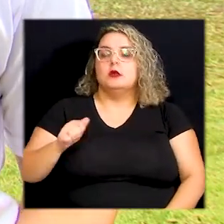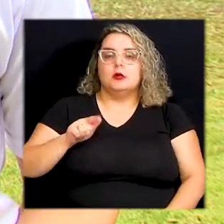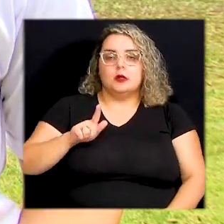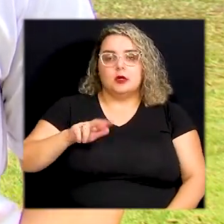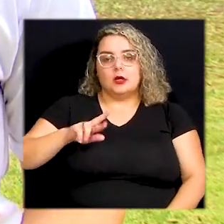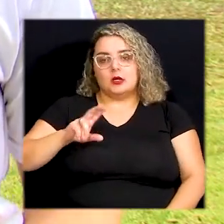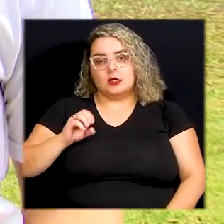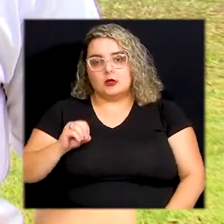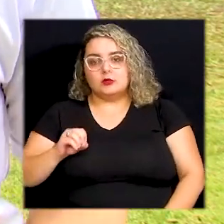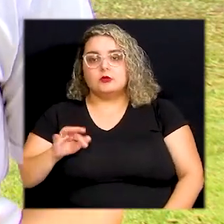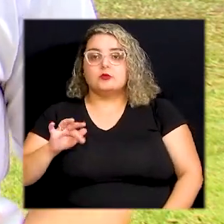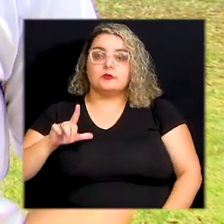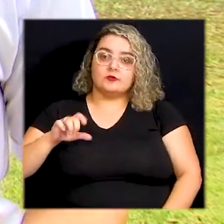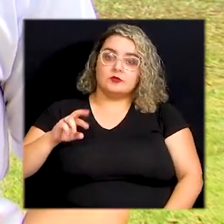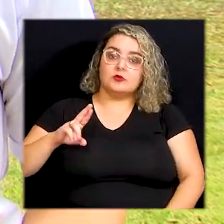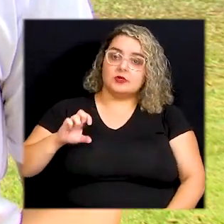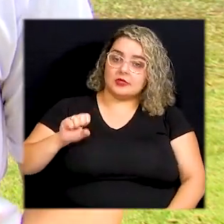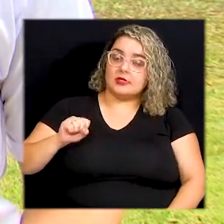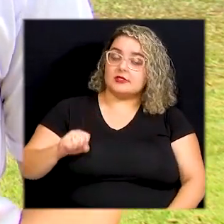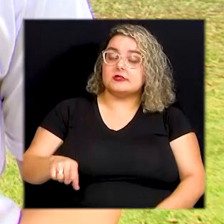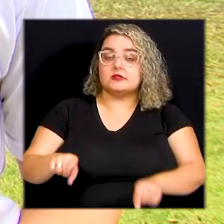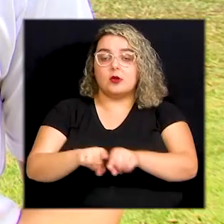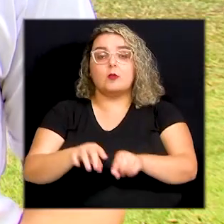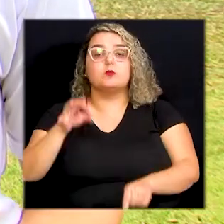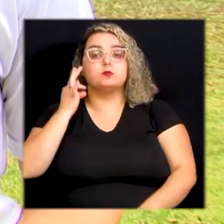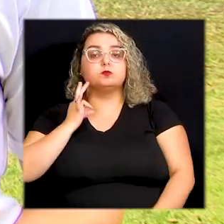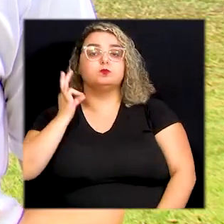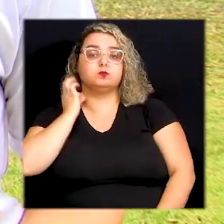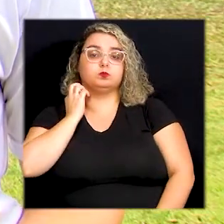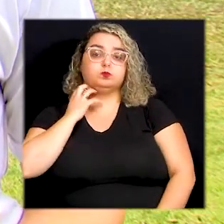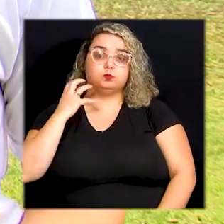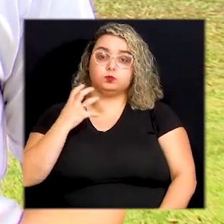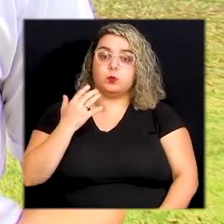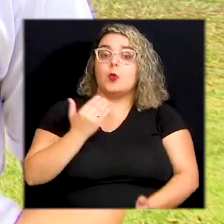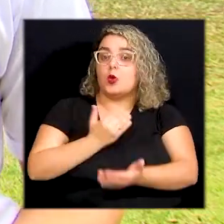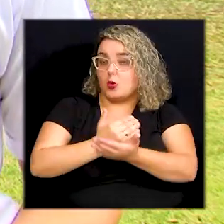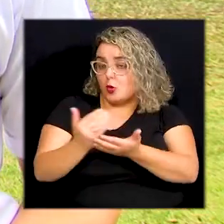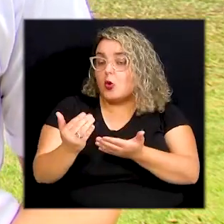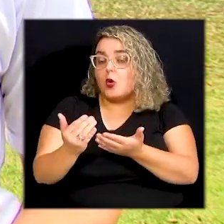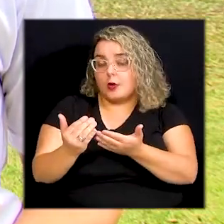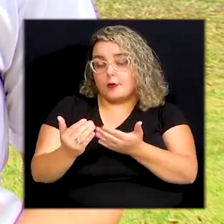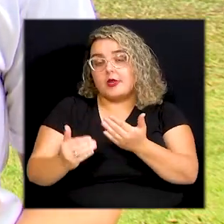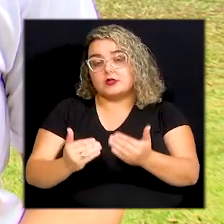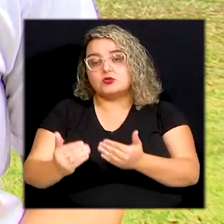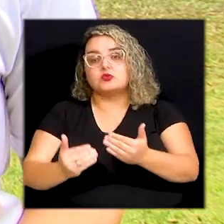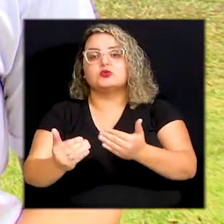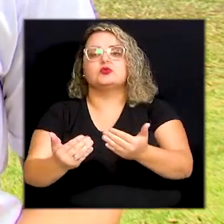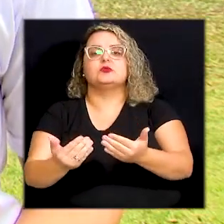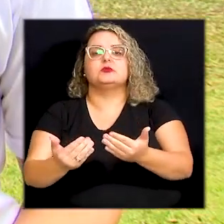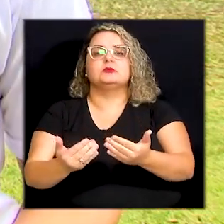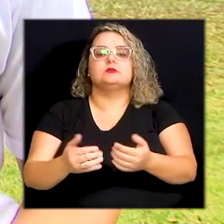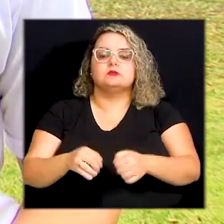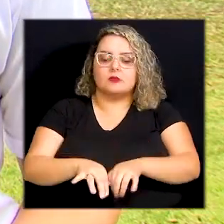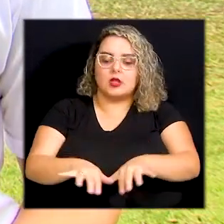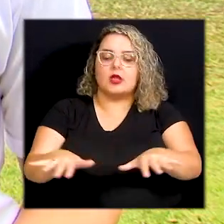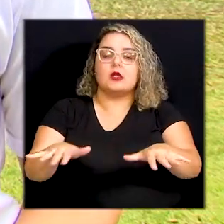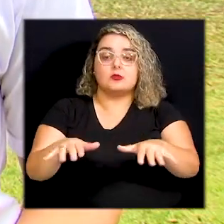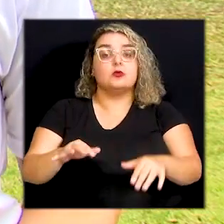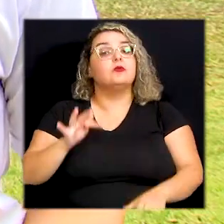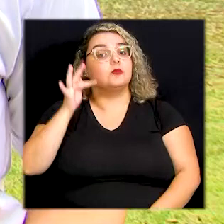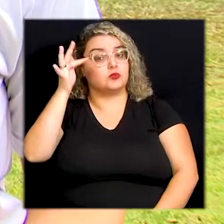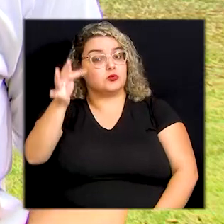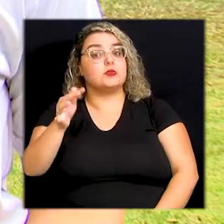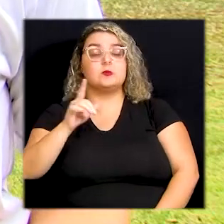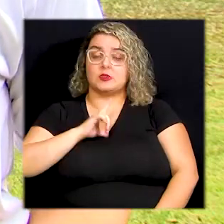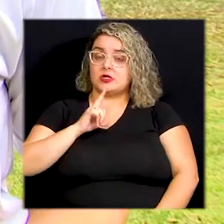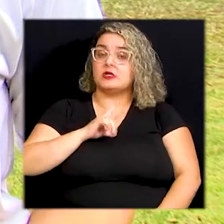com agrofloresta e também as abelhinhas, né. Então hoje, na verdade, é o início desse projeto com as abelhas. Então nós estamos instalando esses ninhos, né, para